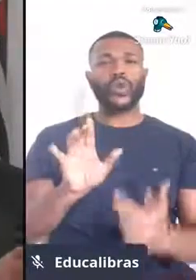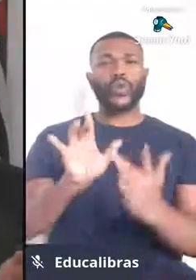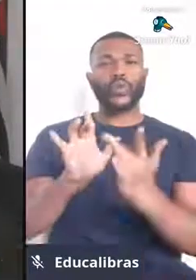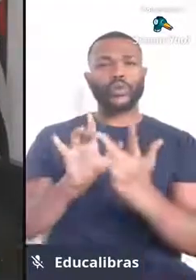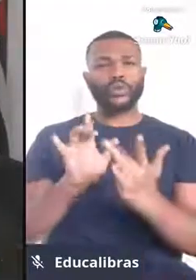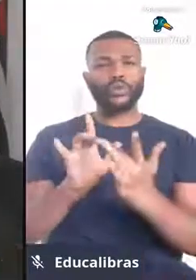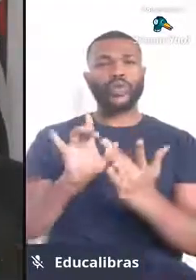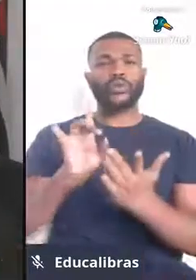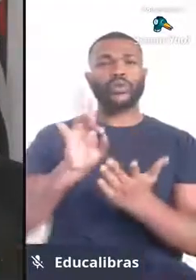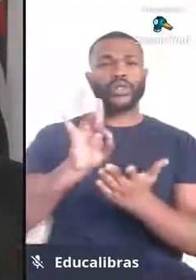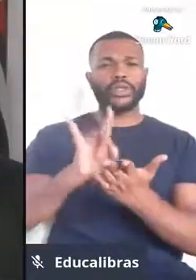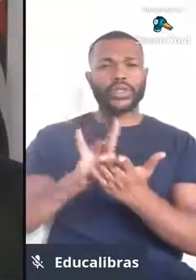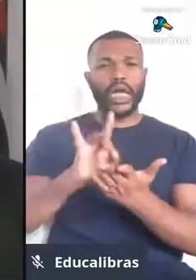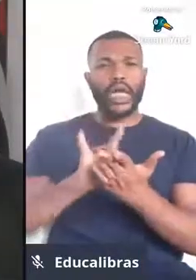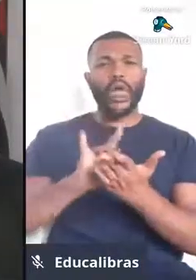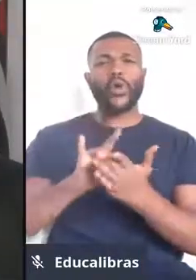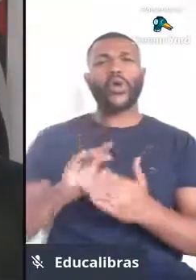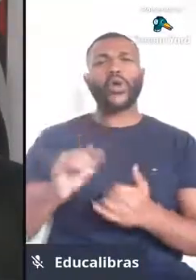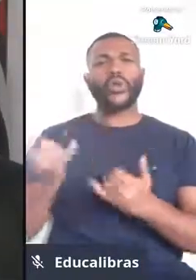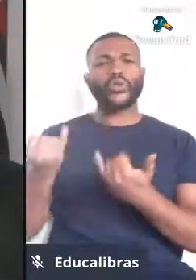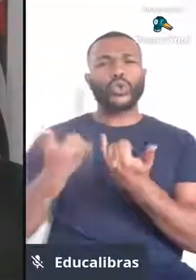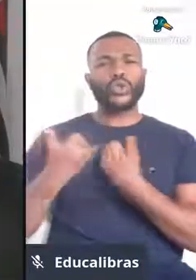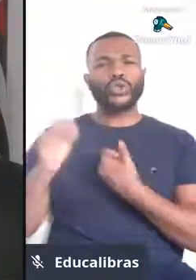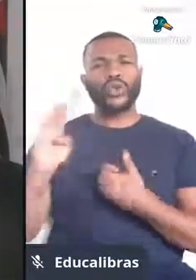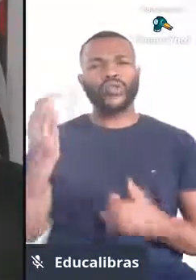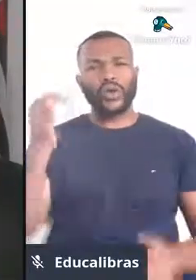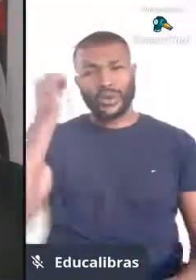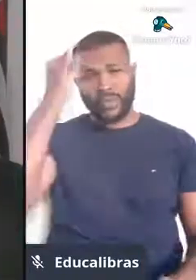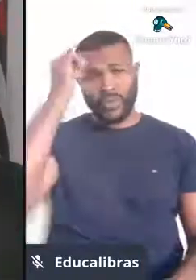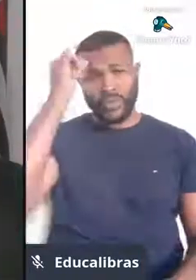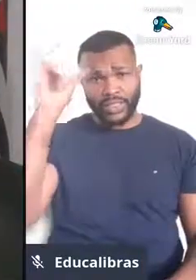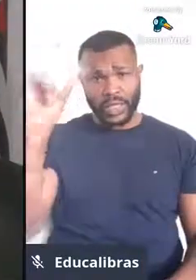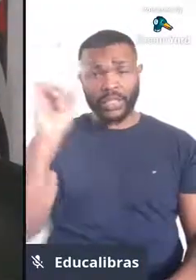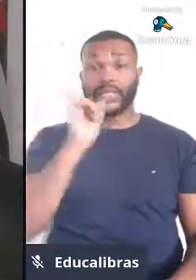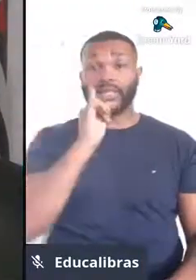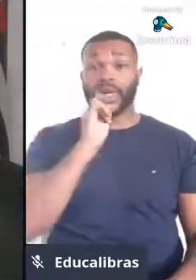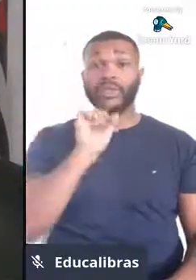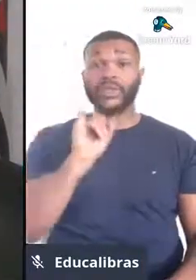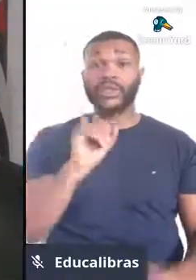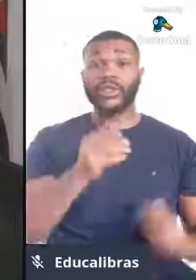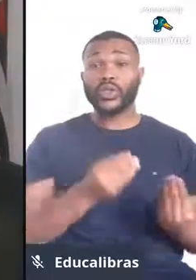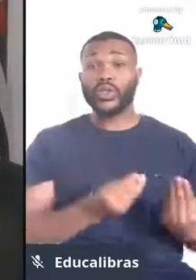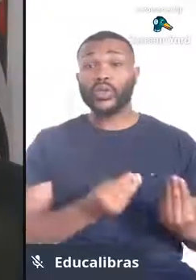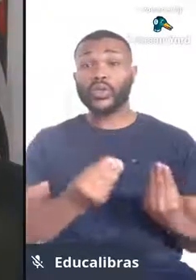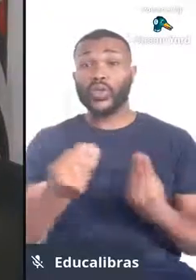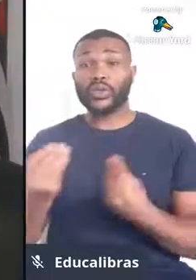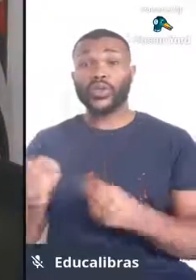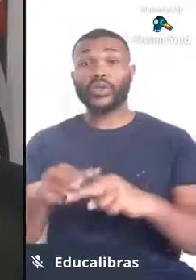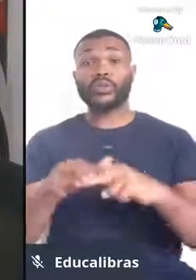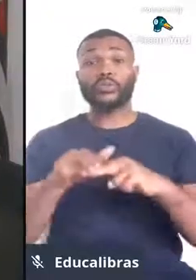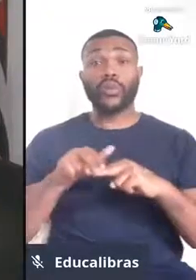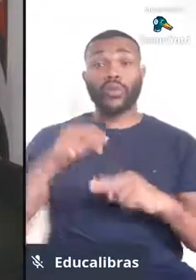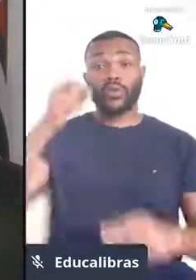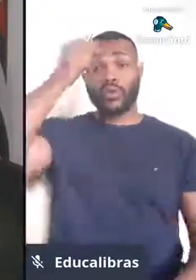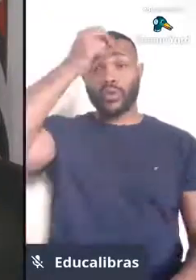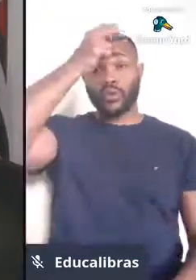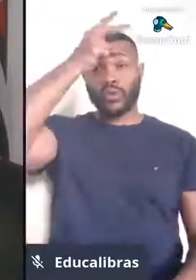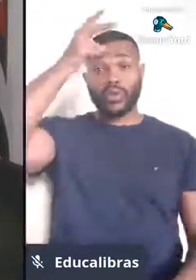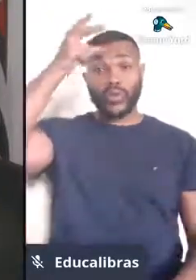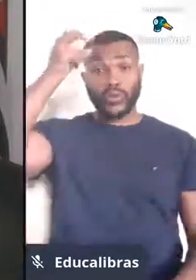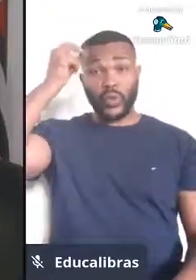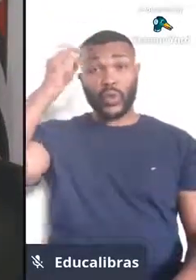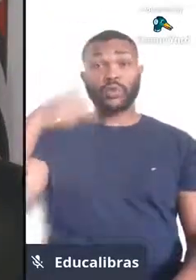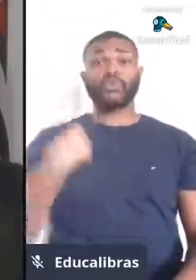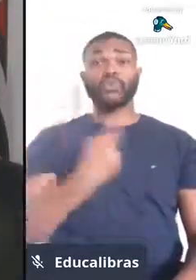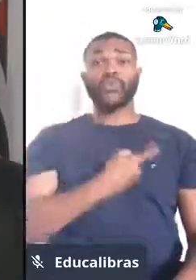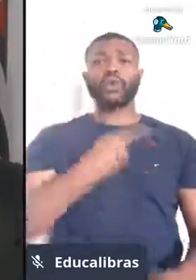news, enfim. Porém, quando se forem feitas as doações via prefeitura, uma das nossas preocupações é